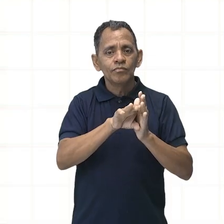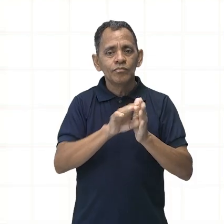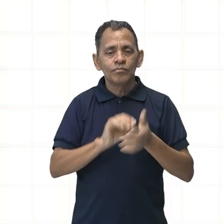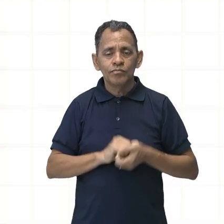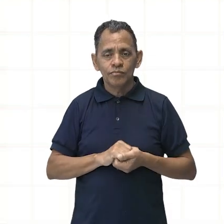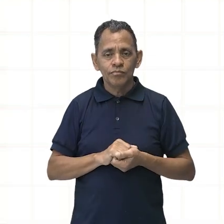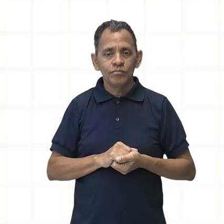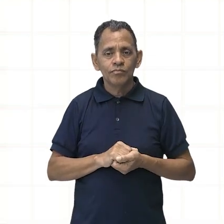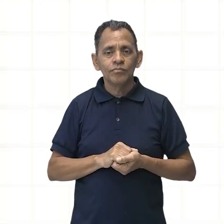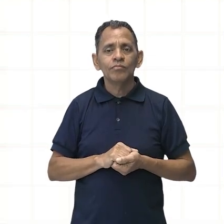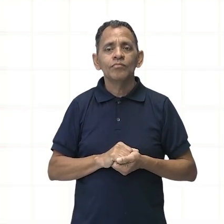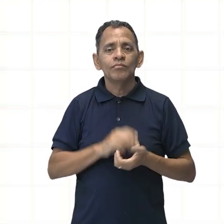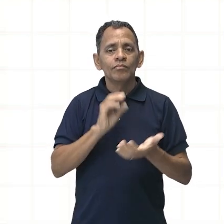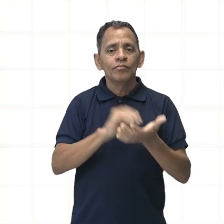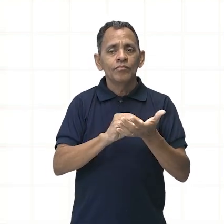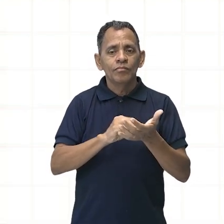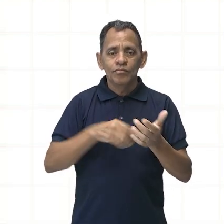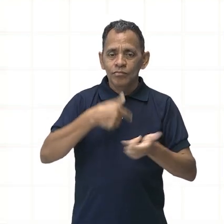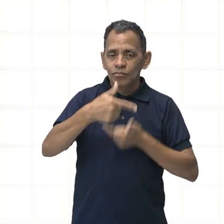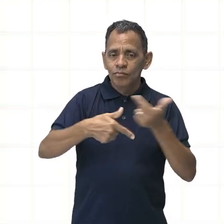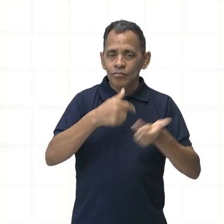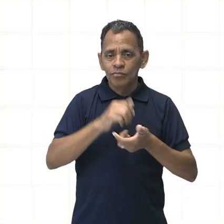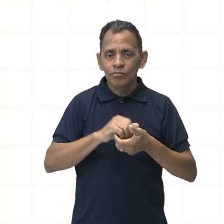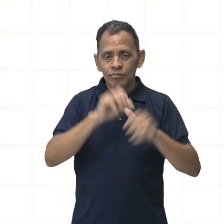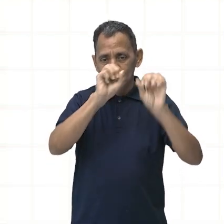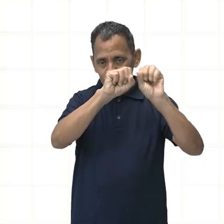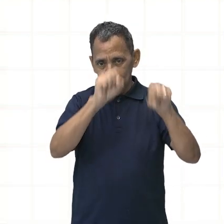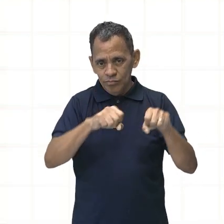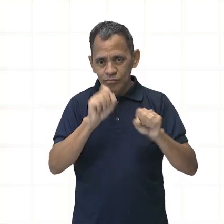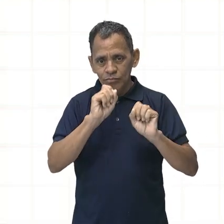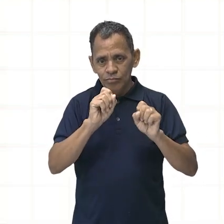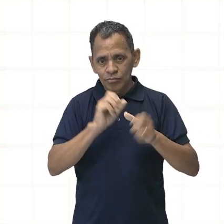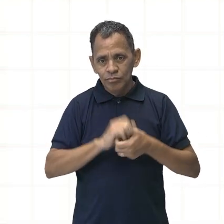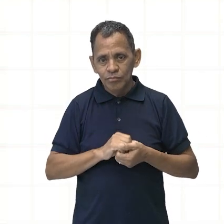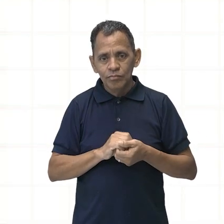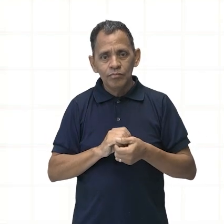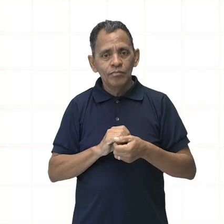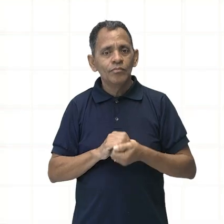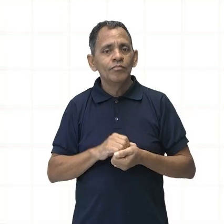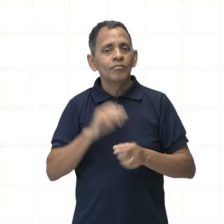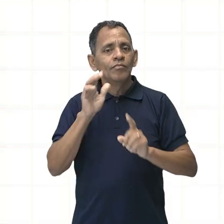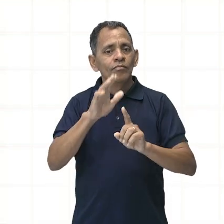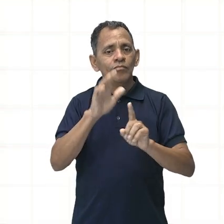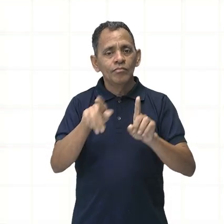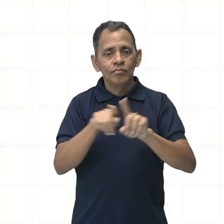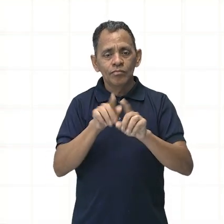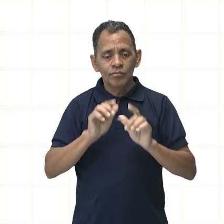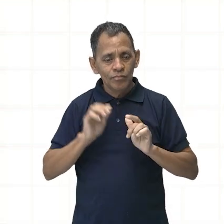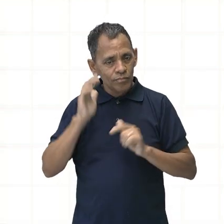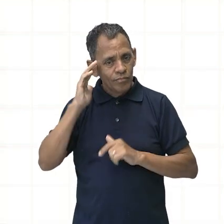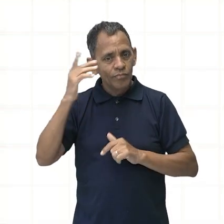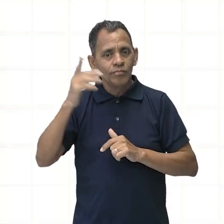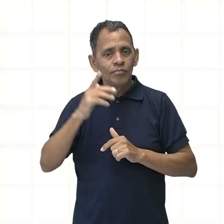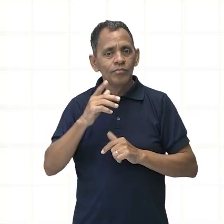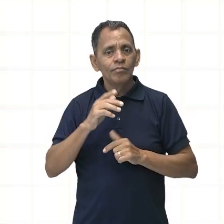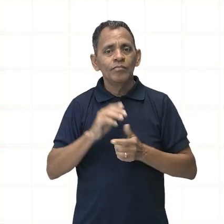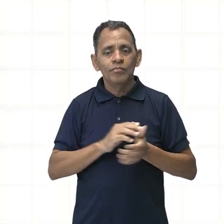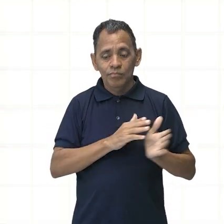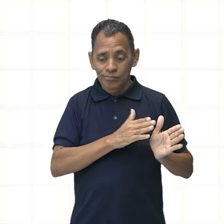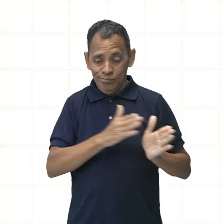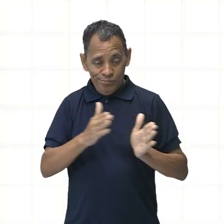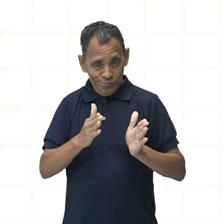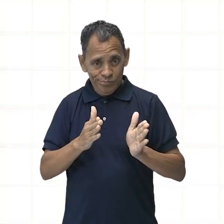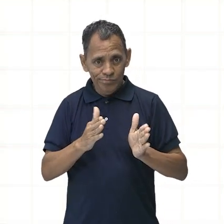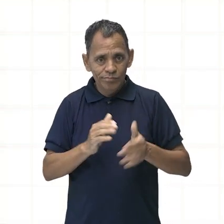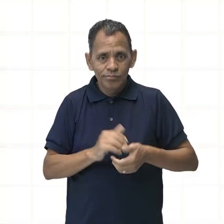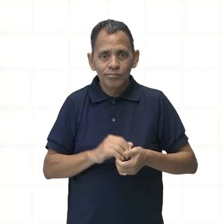chamado desemprego estrutural, né? O desemprego estrutural, ele é provocado por uma situação temporária. O que isso